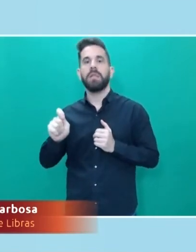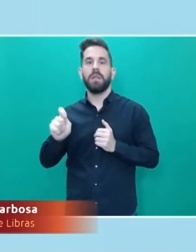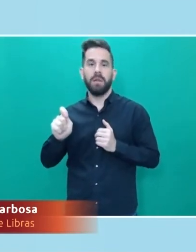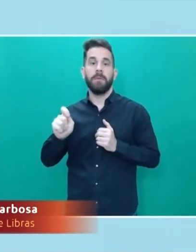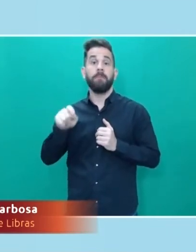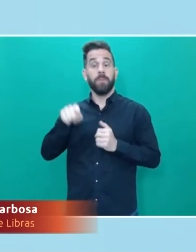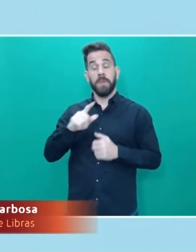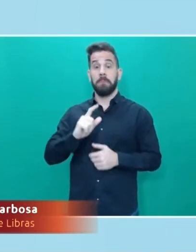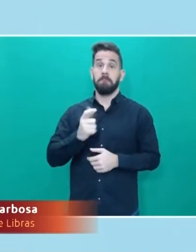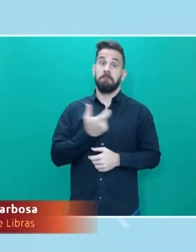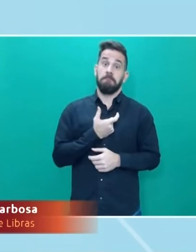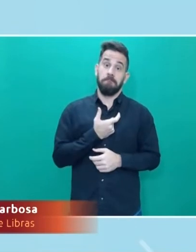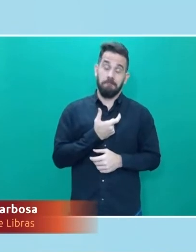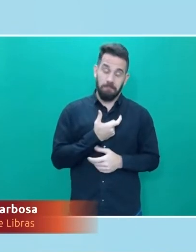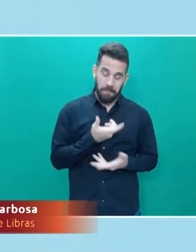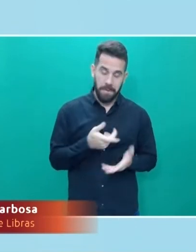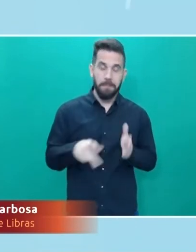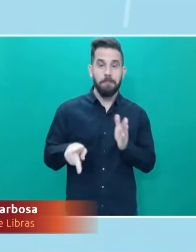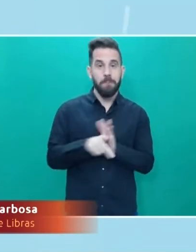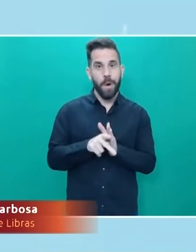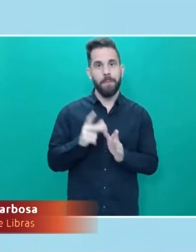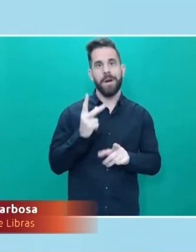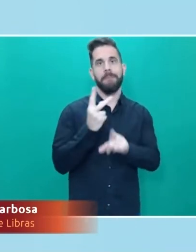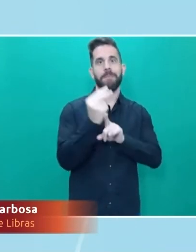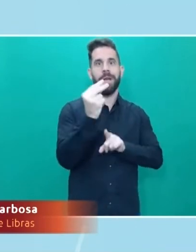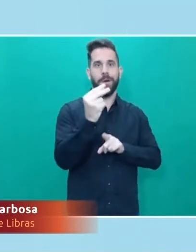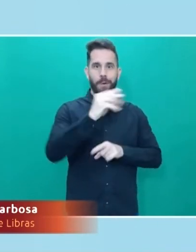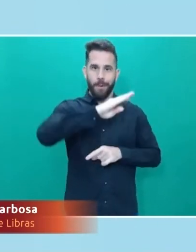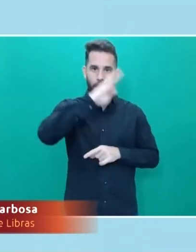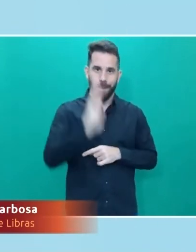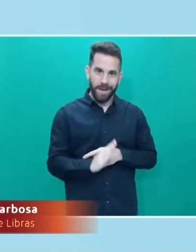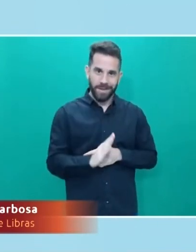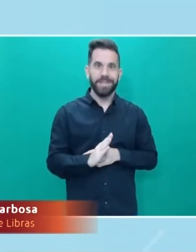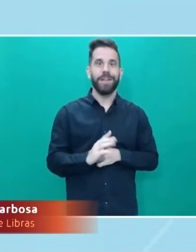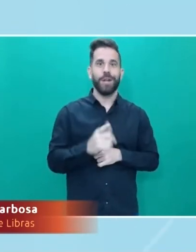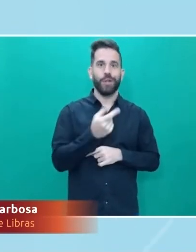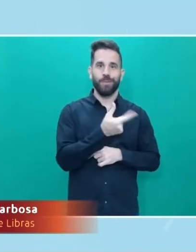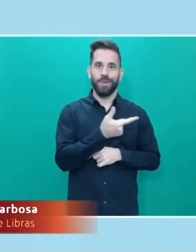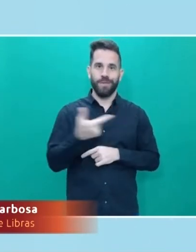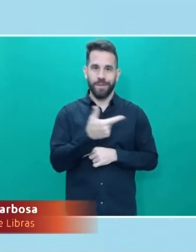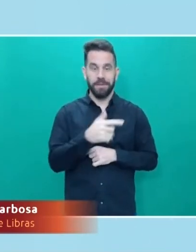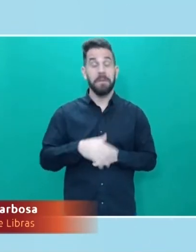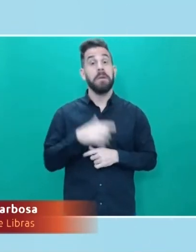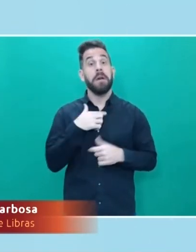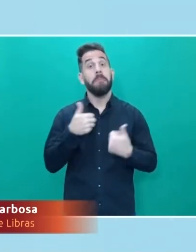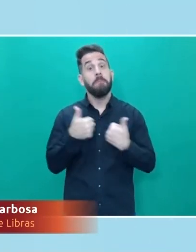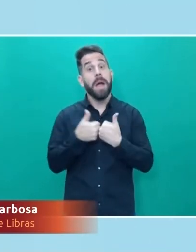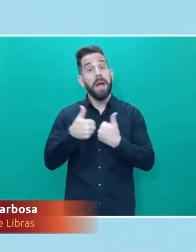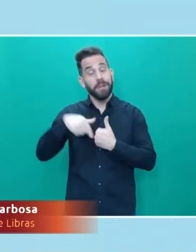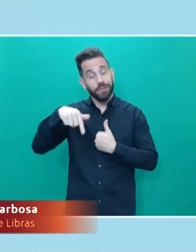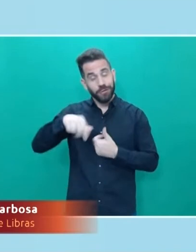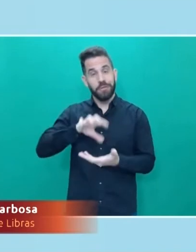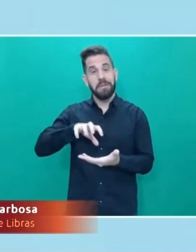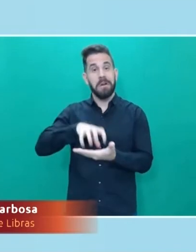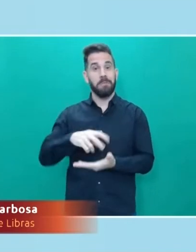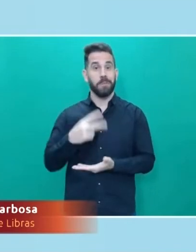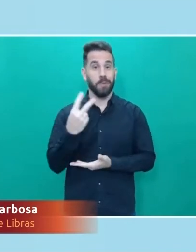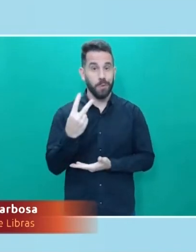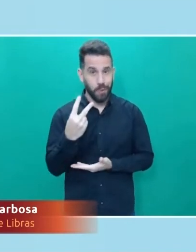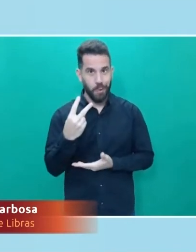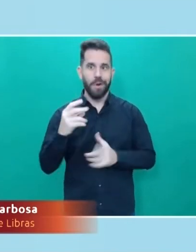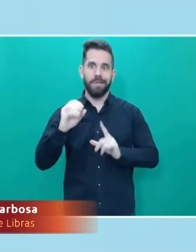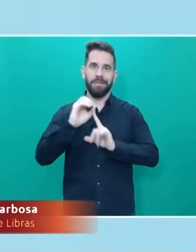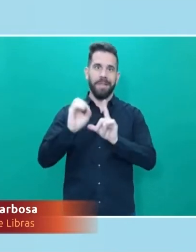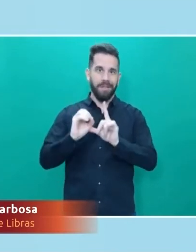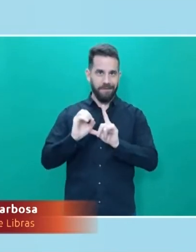2022. Setores aqui pertinho do campus Samambaia, onde funciona a TV UFG. E queria que você contasse um pouco